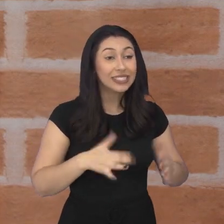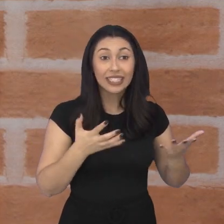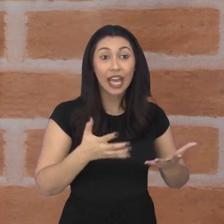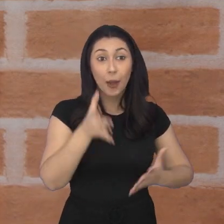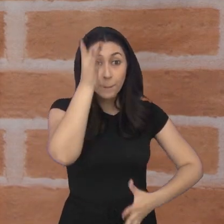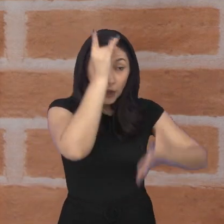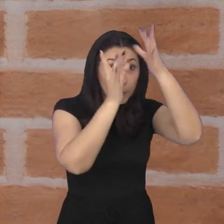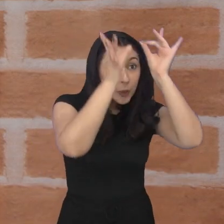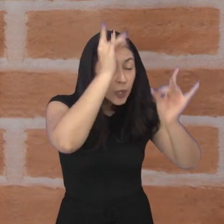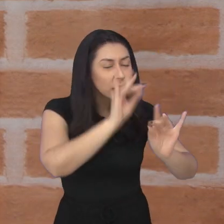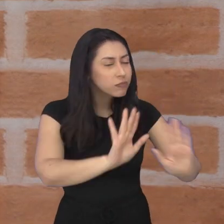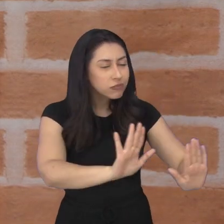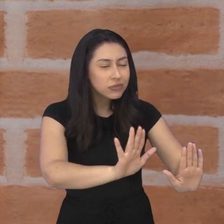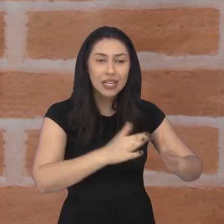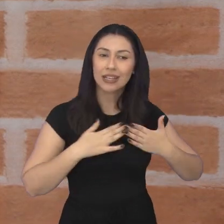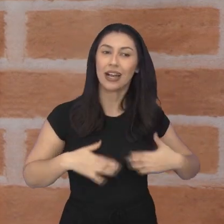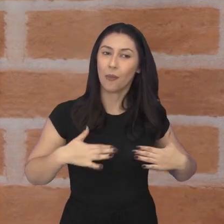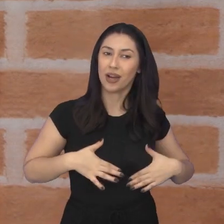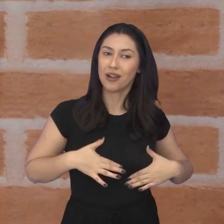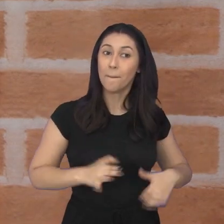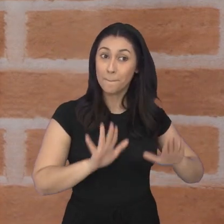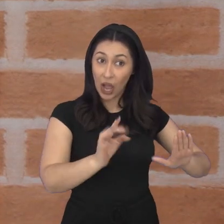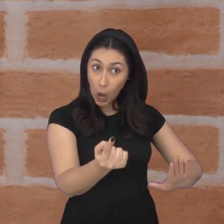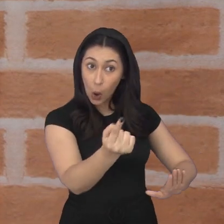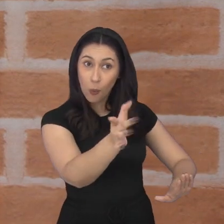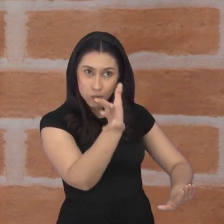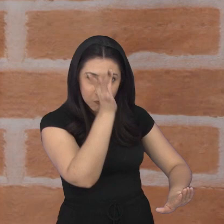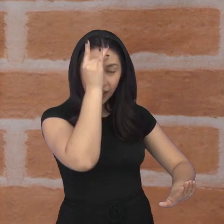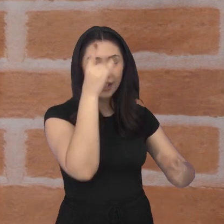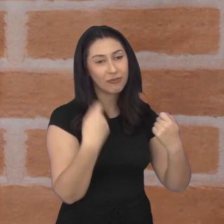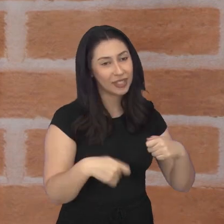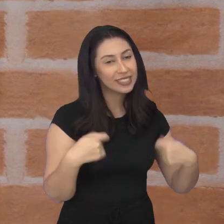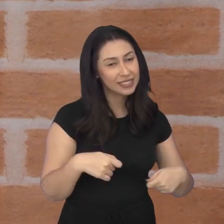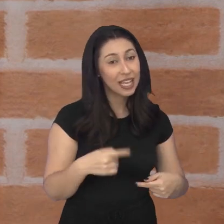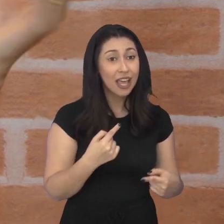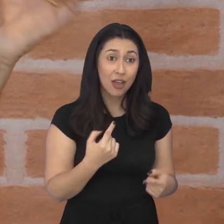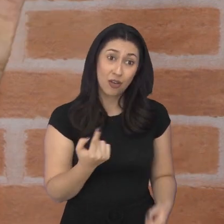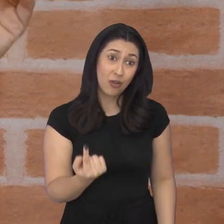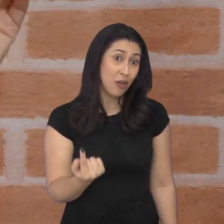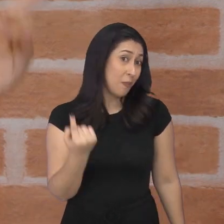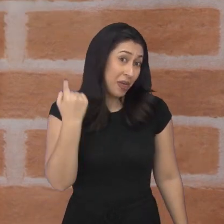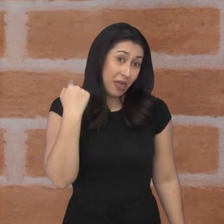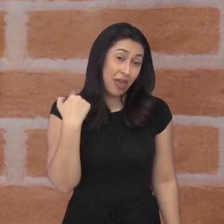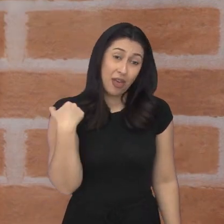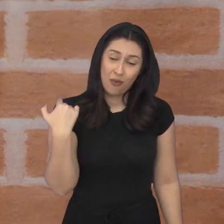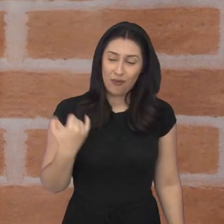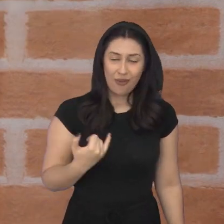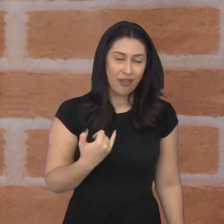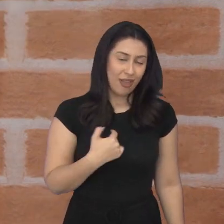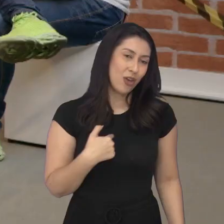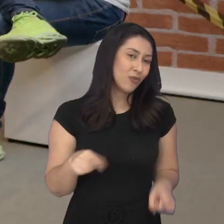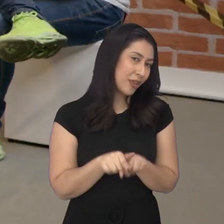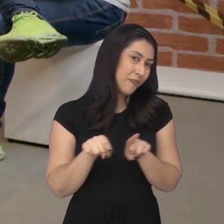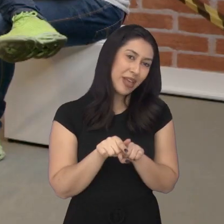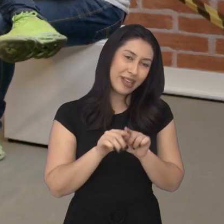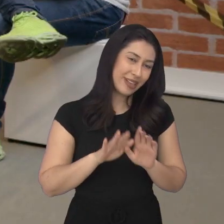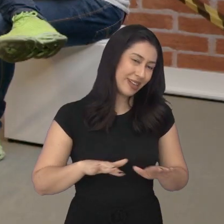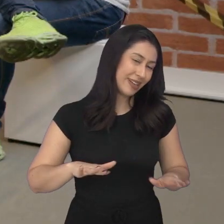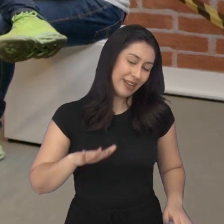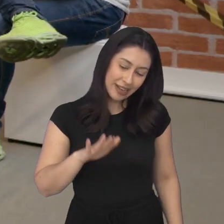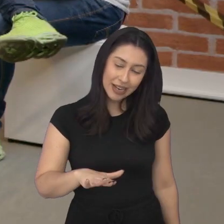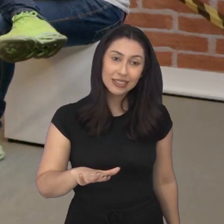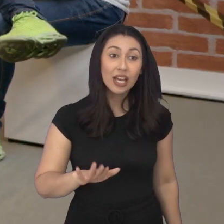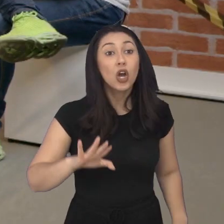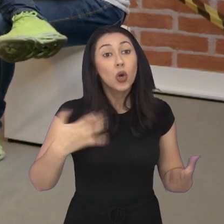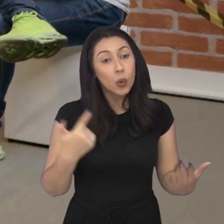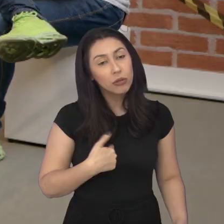aqui, e aí, né, quem sabe você pode usar um dia na sua vida. Eu já tive a idade deles, né, essas crianças crianças tinham 8, 9 anos. E eu lembro que quando eu era